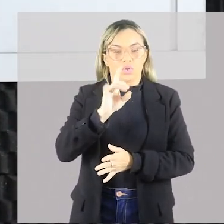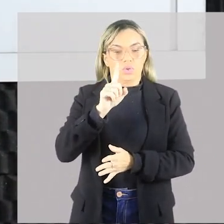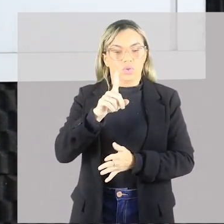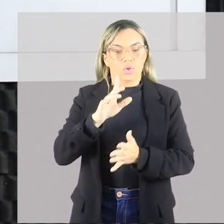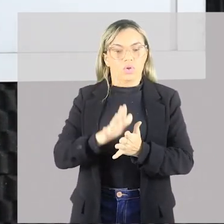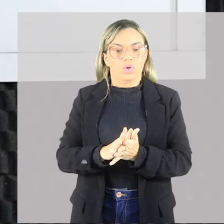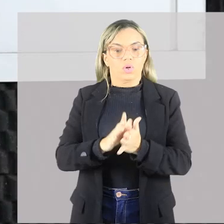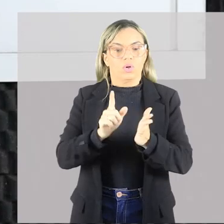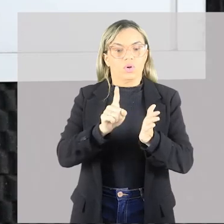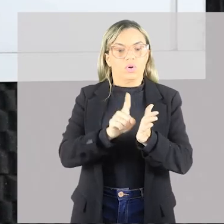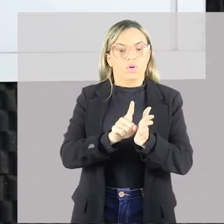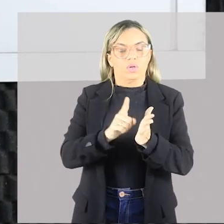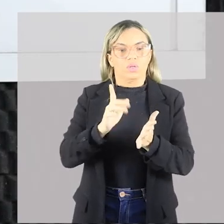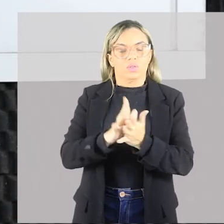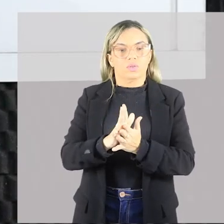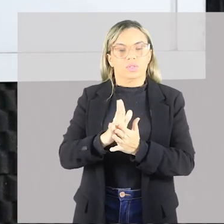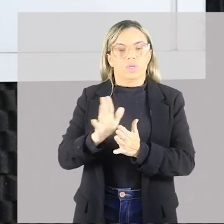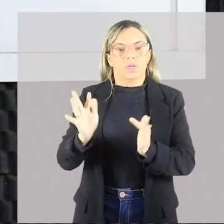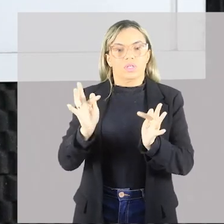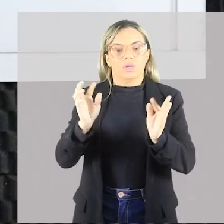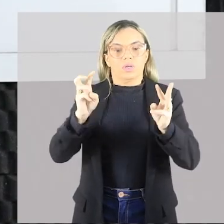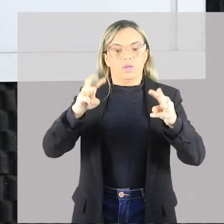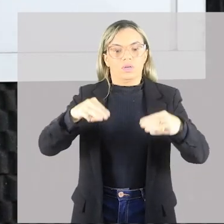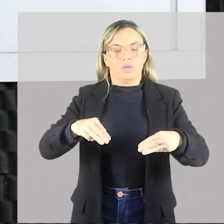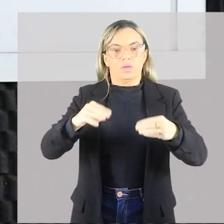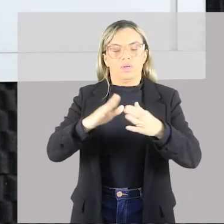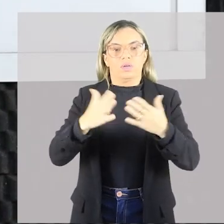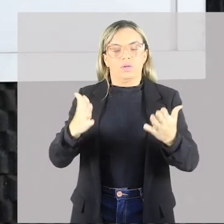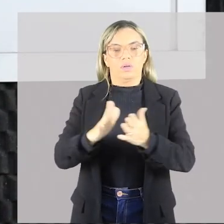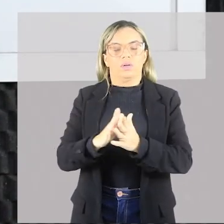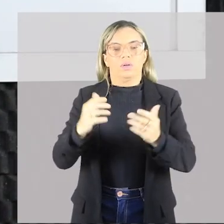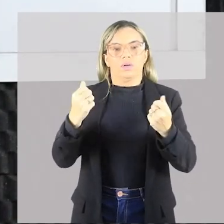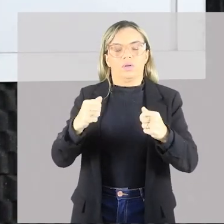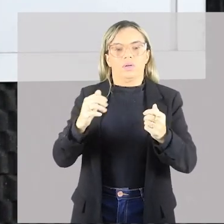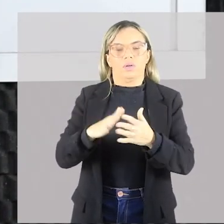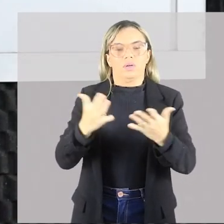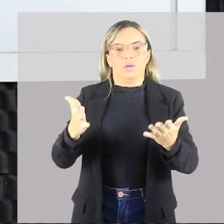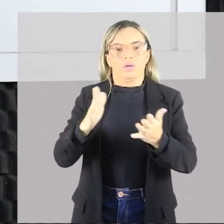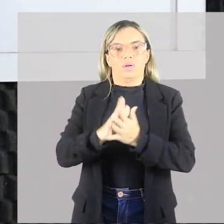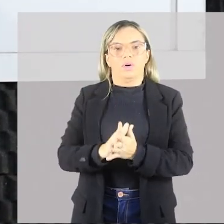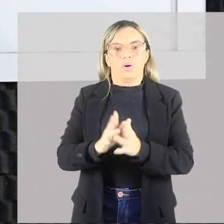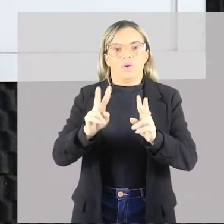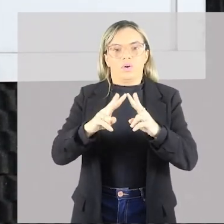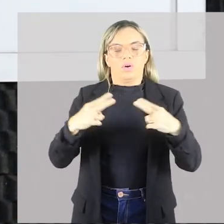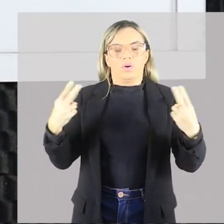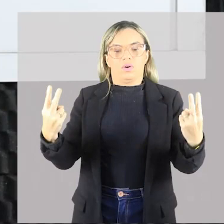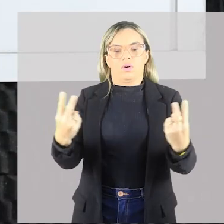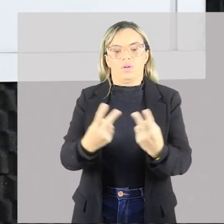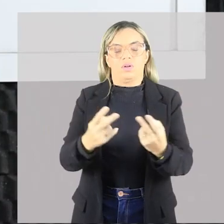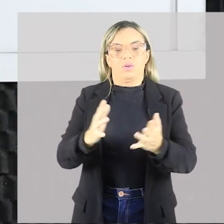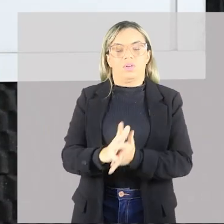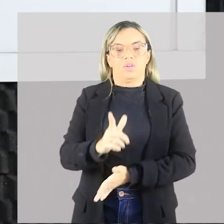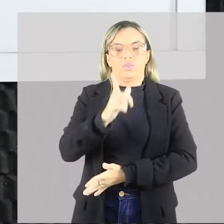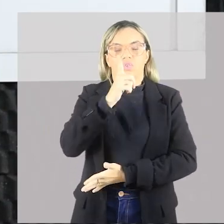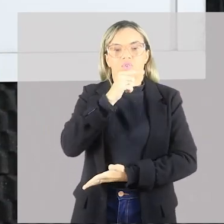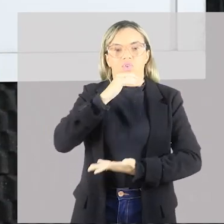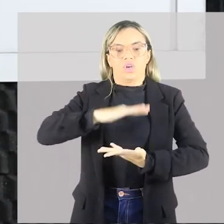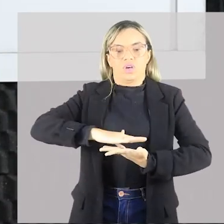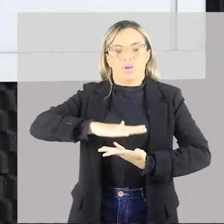saber aí o volume de água e não do reservatório, eu vou multiplicar